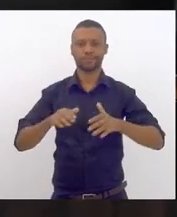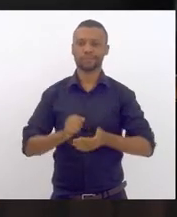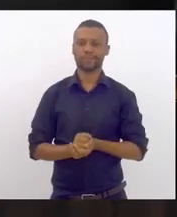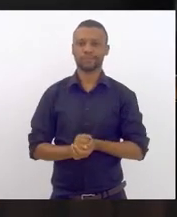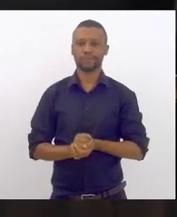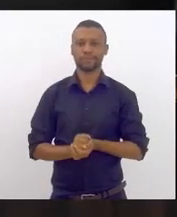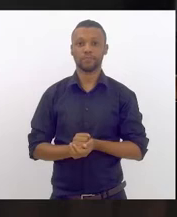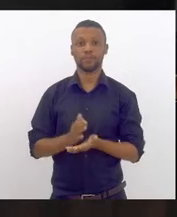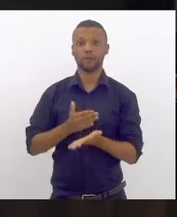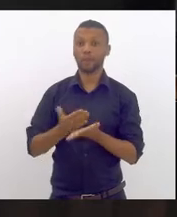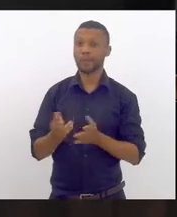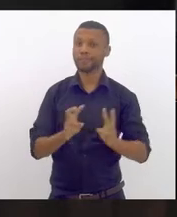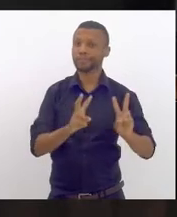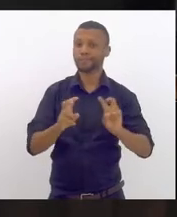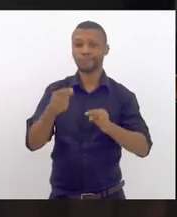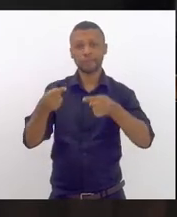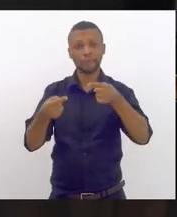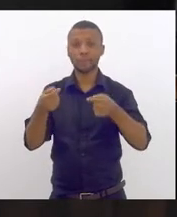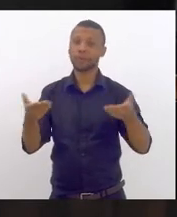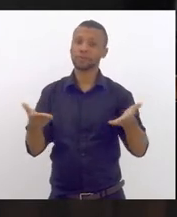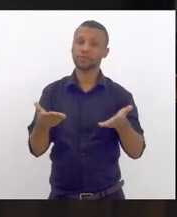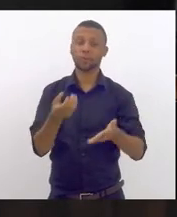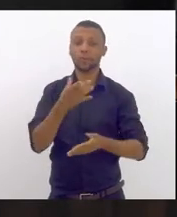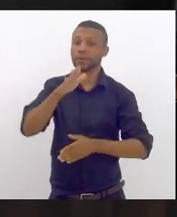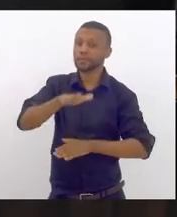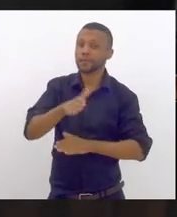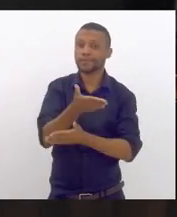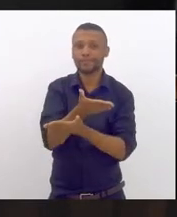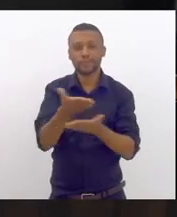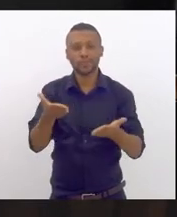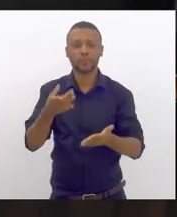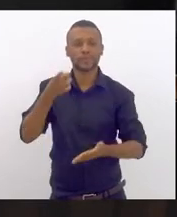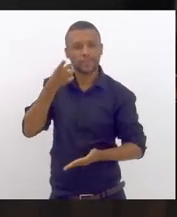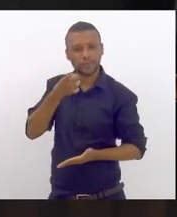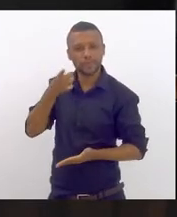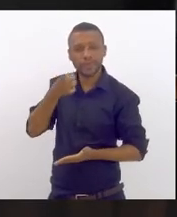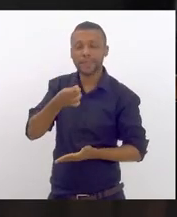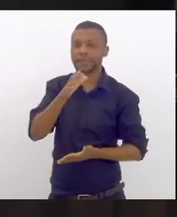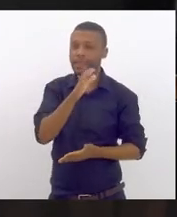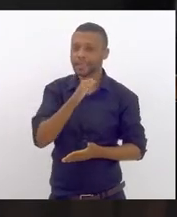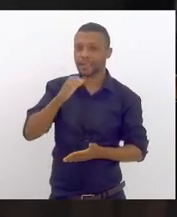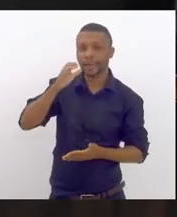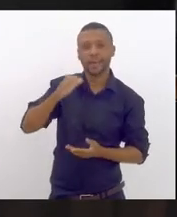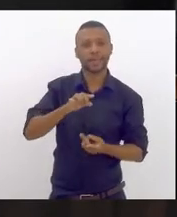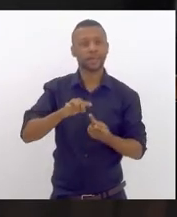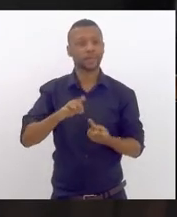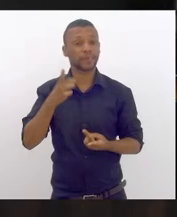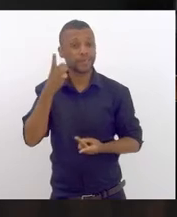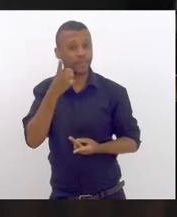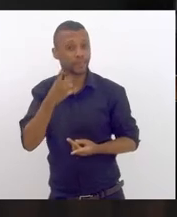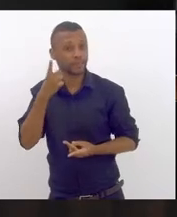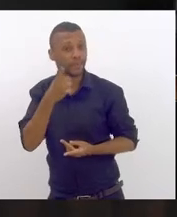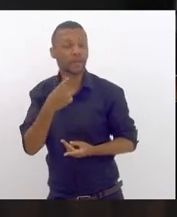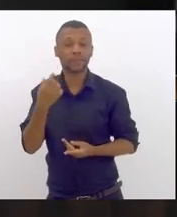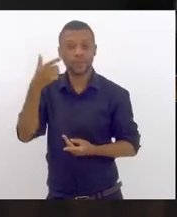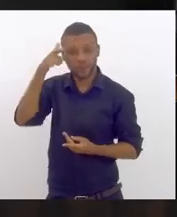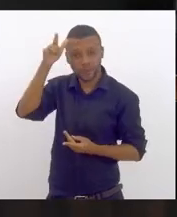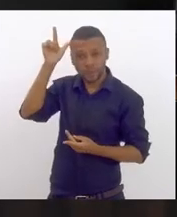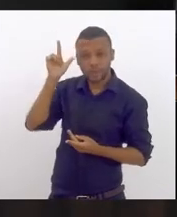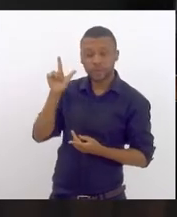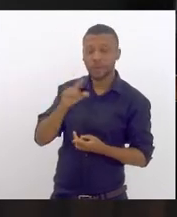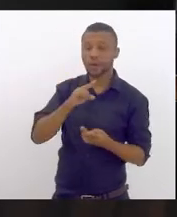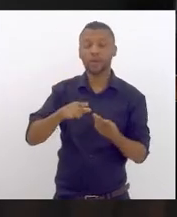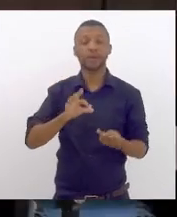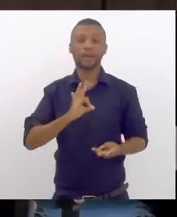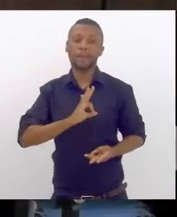Passa-se a ordem do dia. Boa tarde a todos e todas. Deputada Célia, deputado Luiz Paulo,